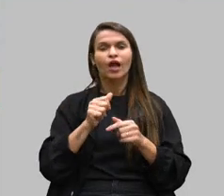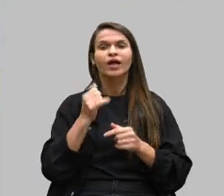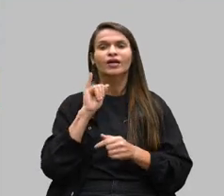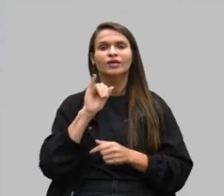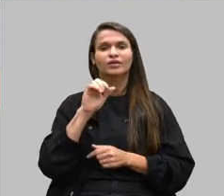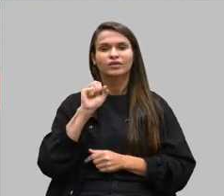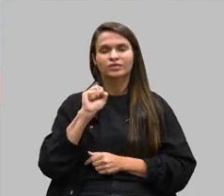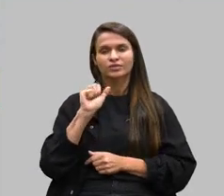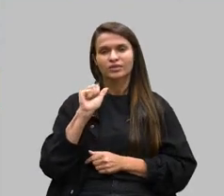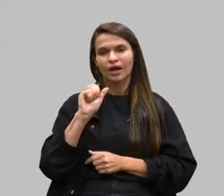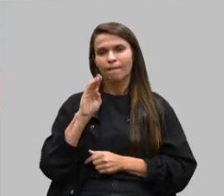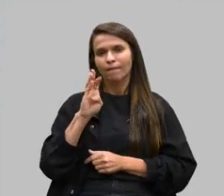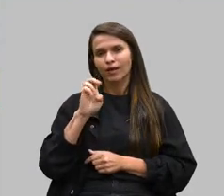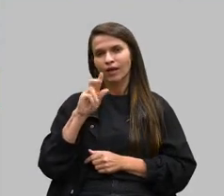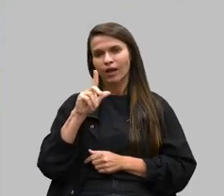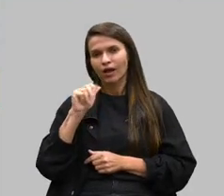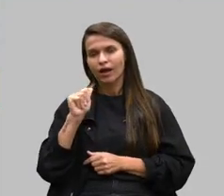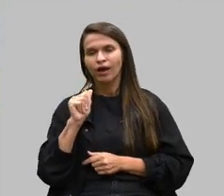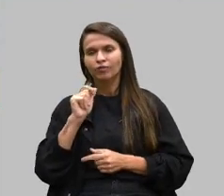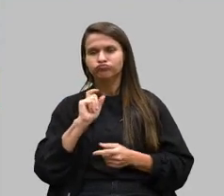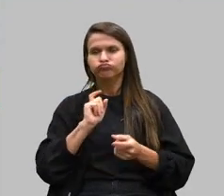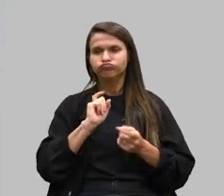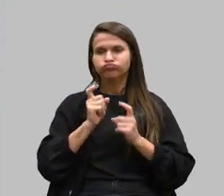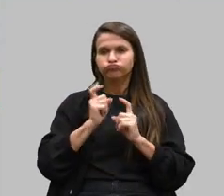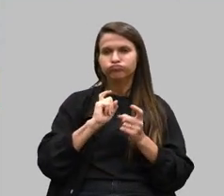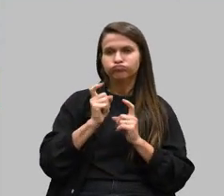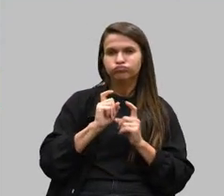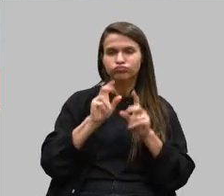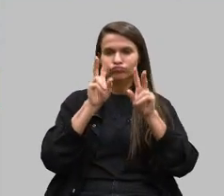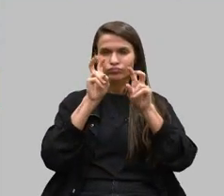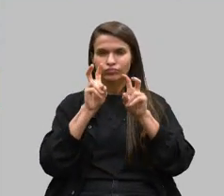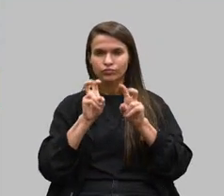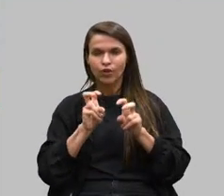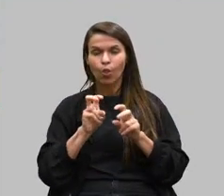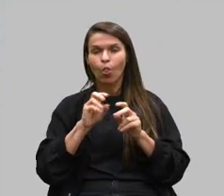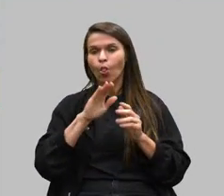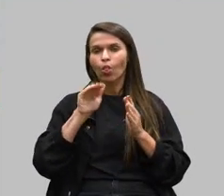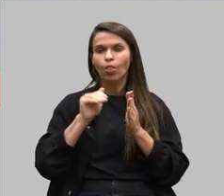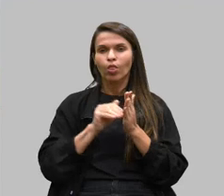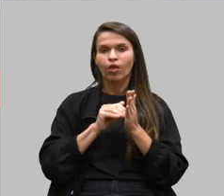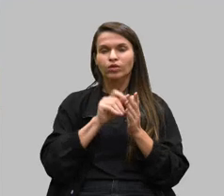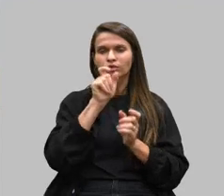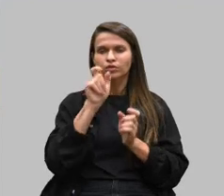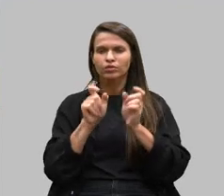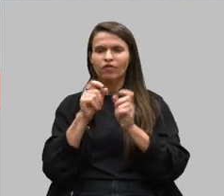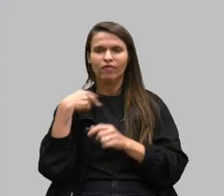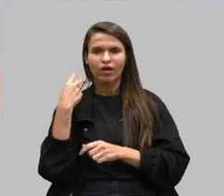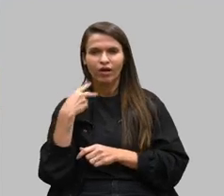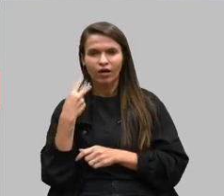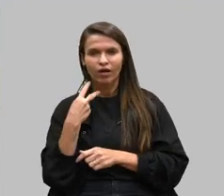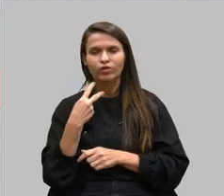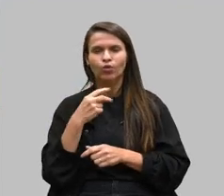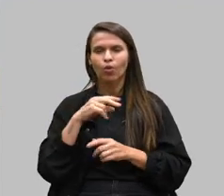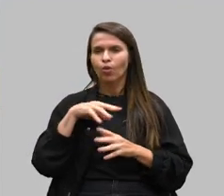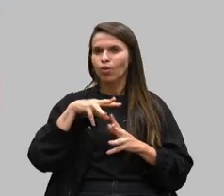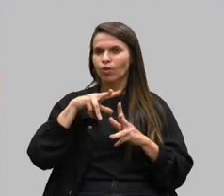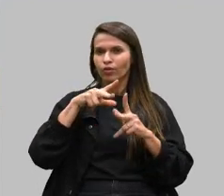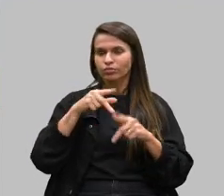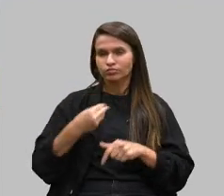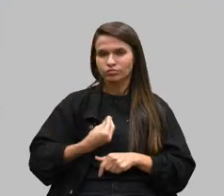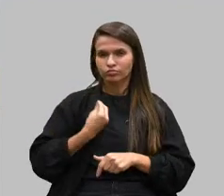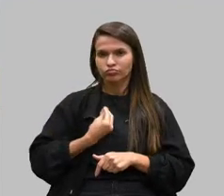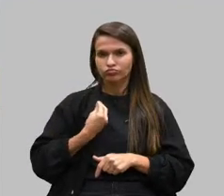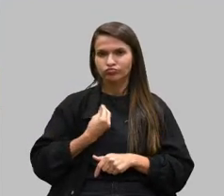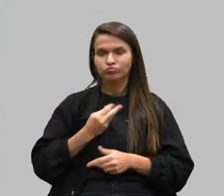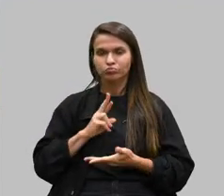sobre os temas e toda a classe polí que se faz aqui prefeituras vereadores e demais entes